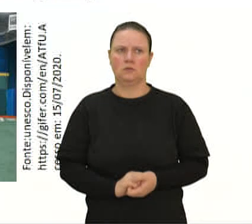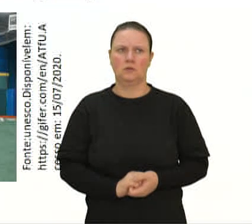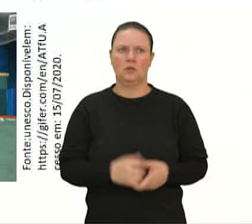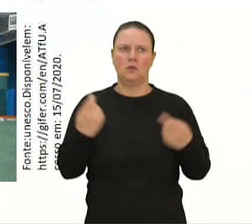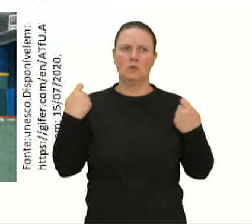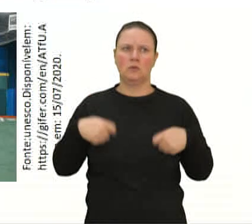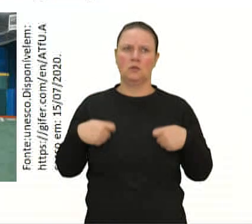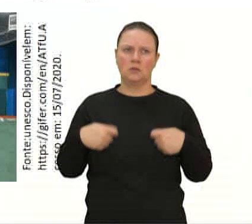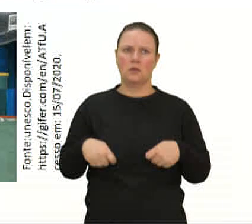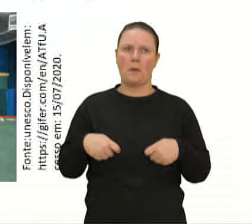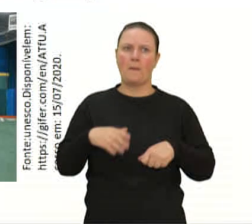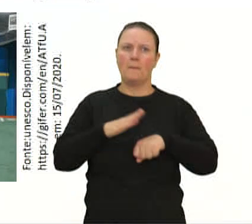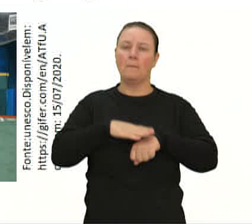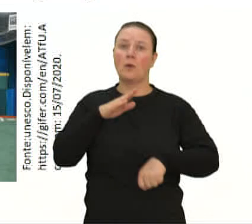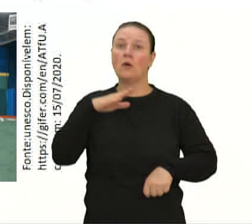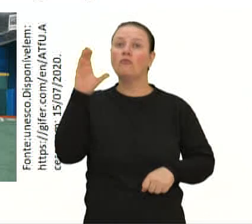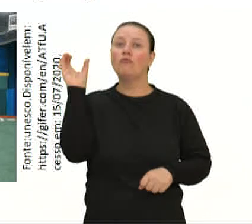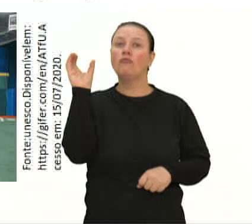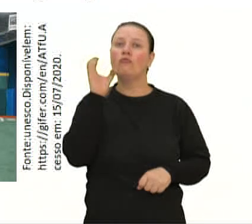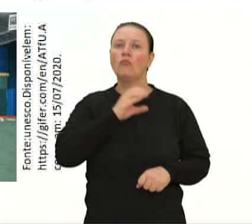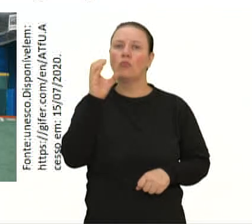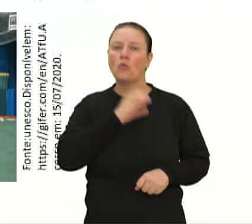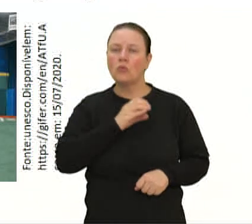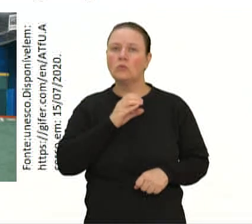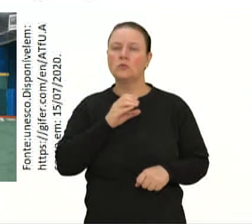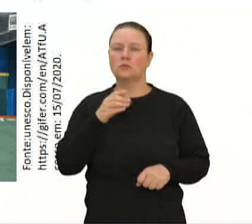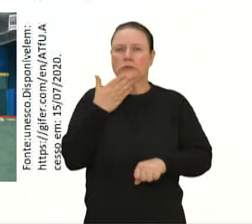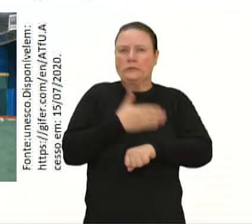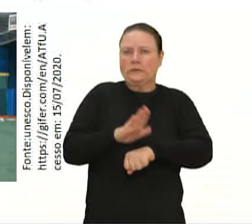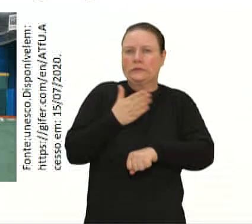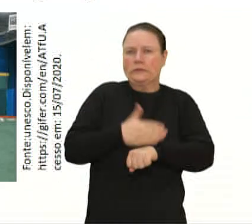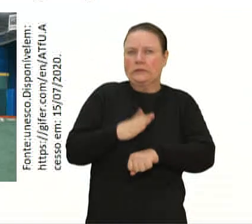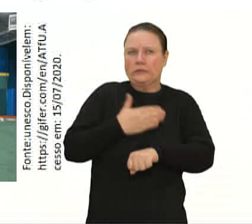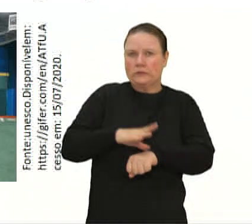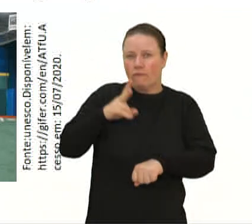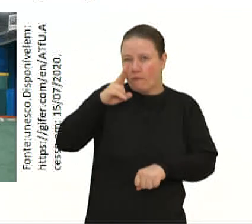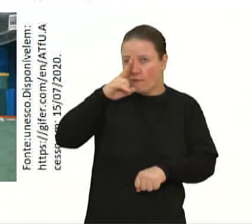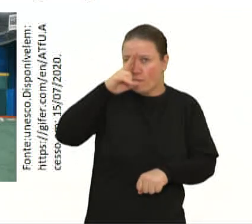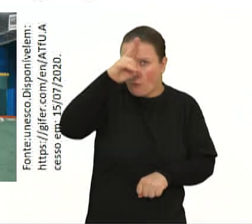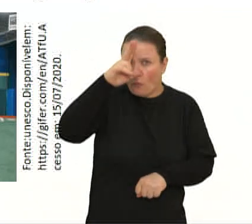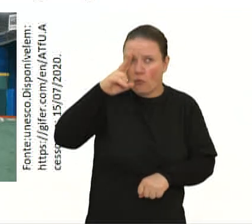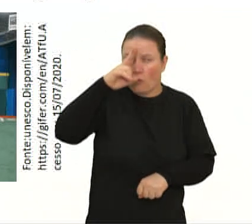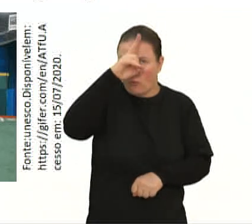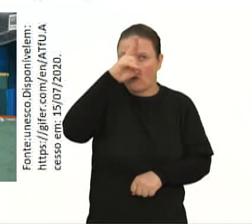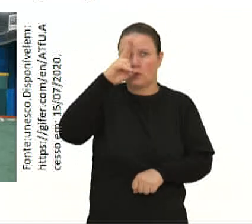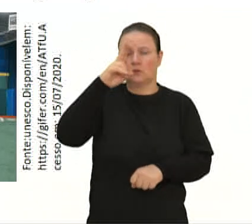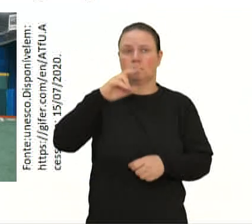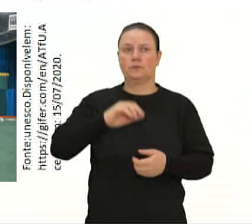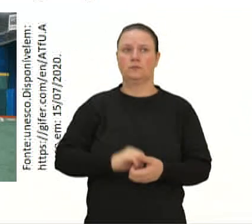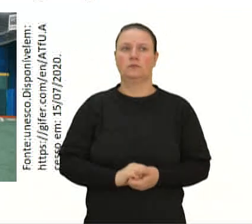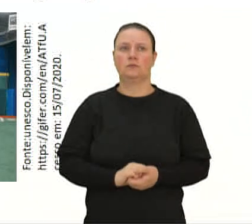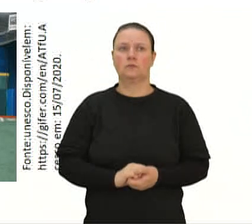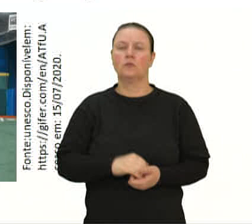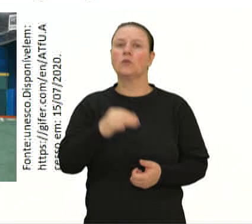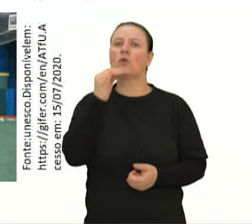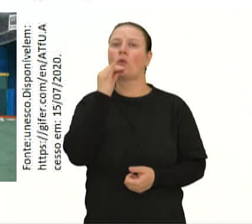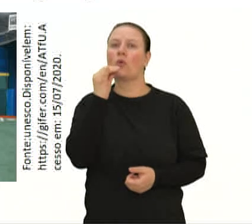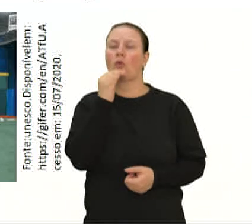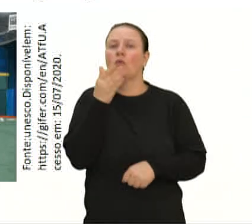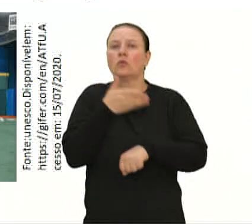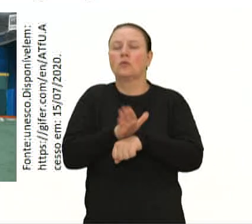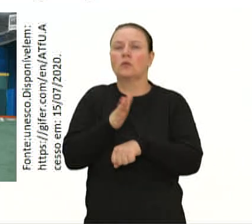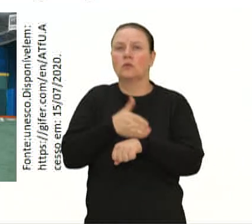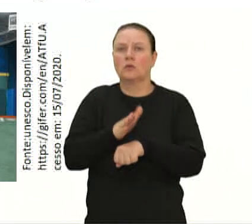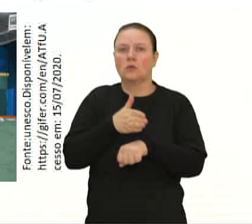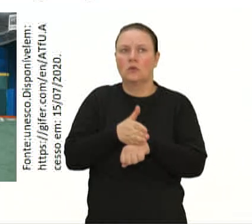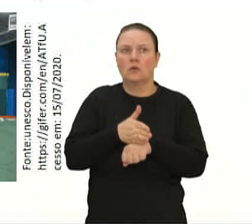sendo acelerada. Então, para que nós tenhamos um treinamento de força balístico, essa é a condição. Então, como exemplo, exercícios com